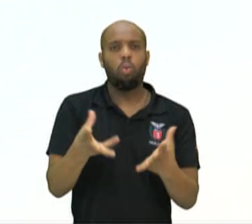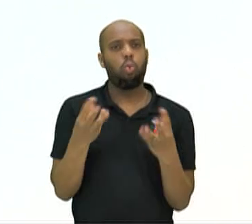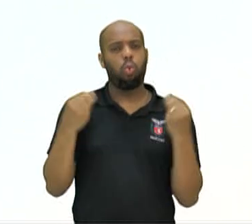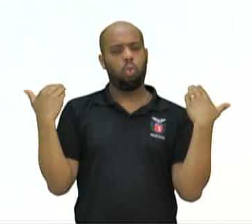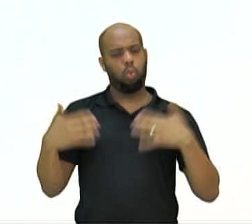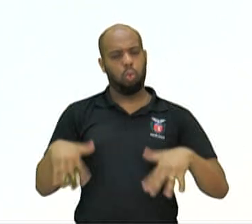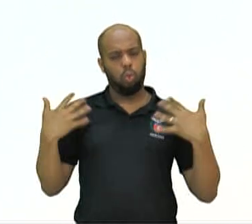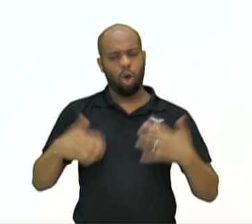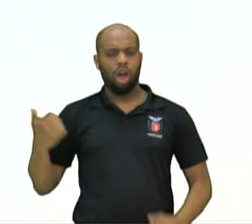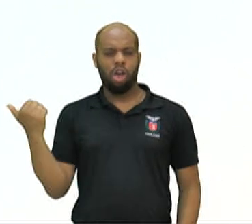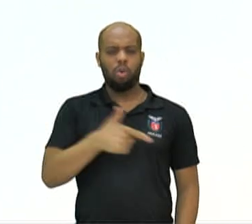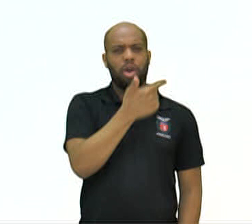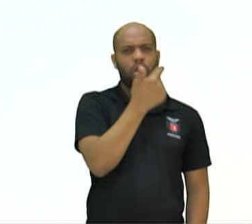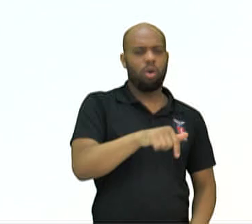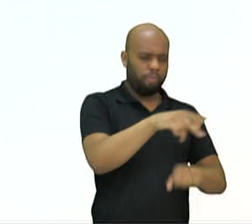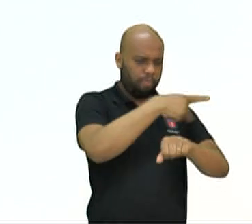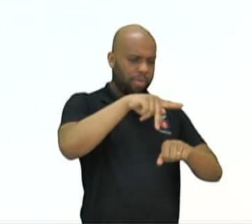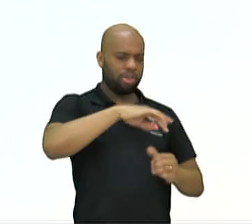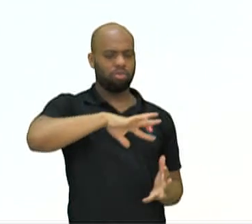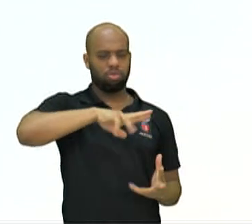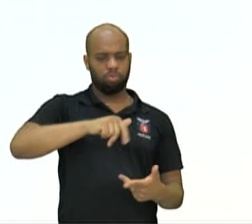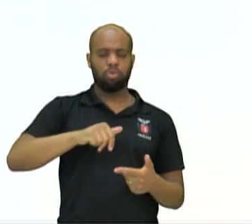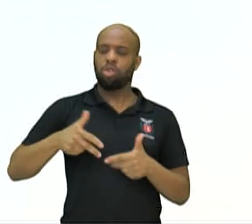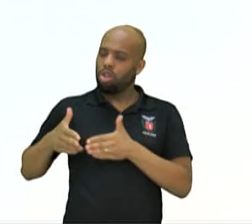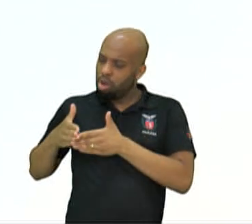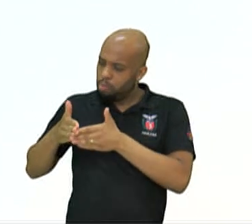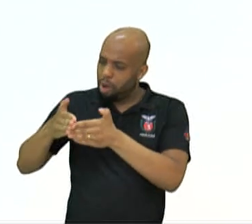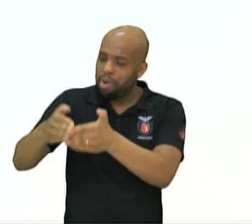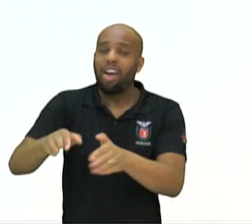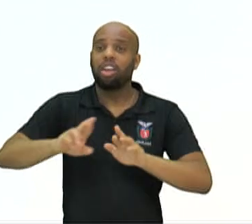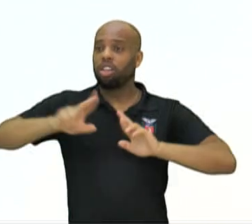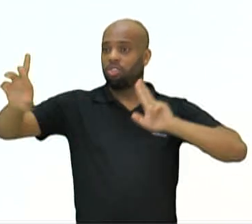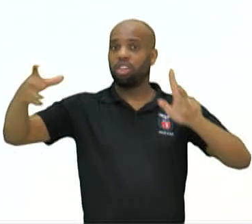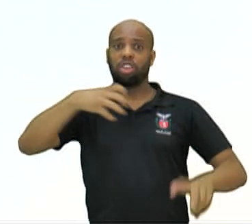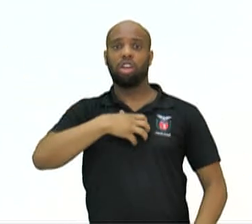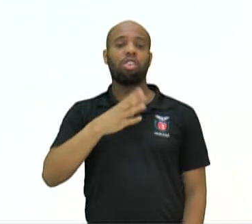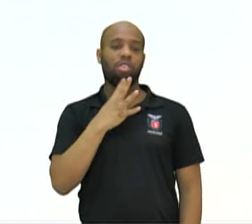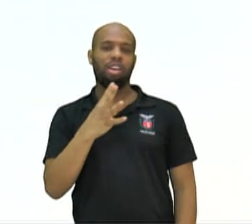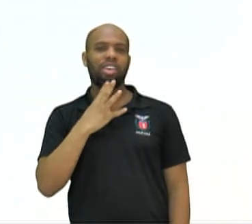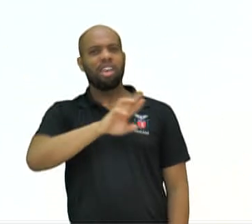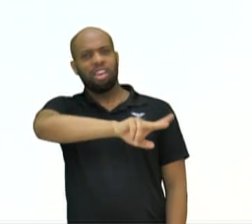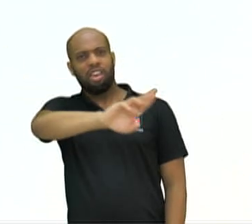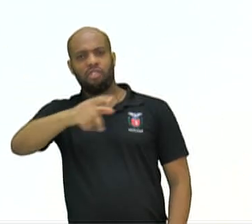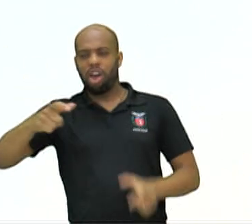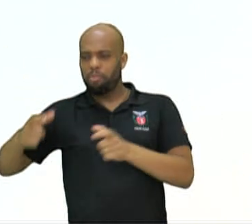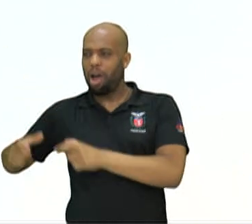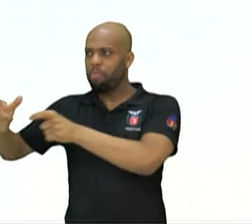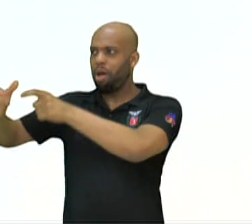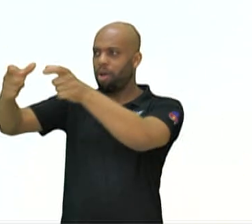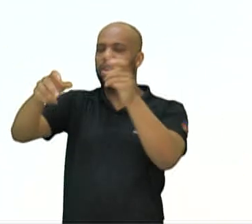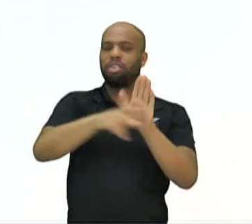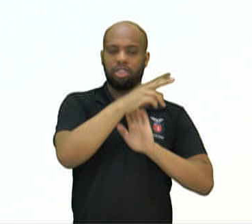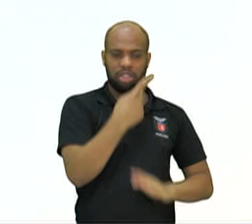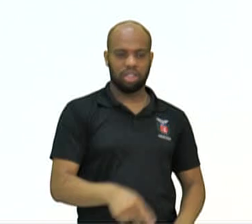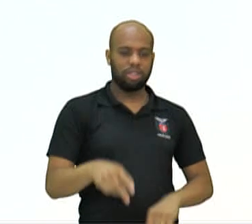um passeio de barco pode ser um jeito diferente de conhecer boa parte do nosso